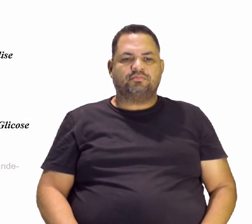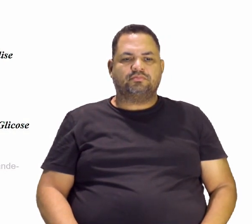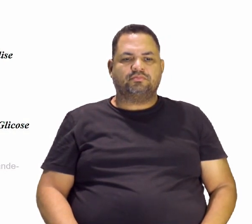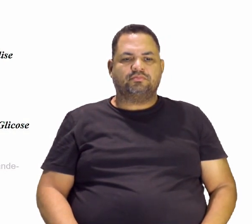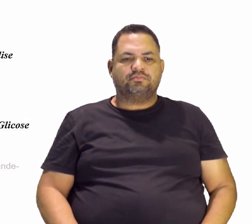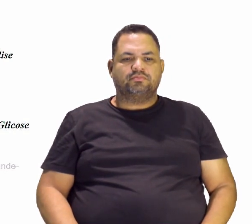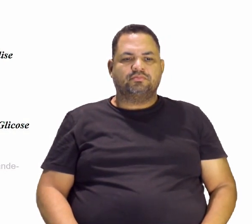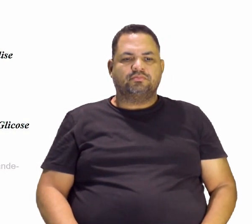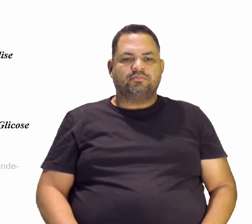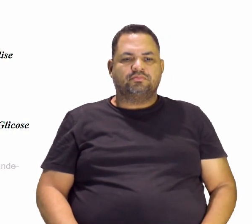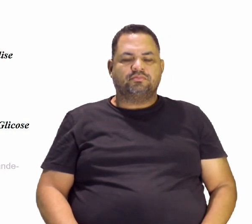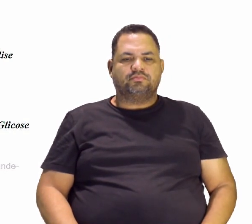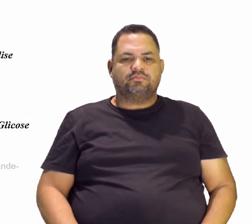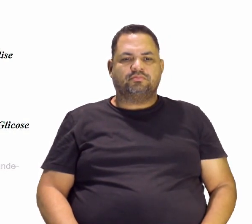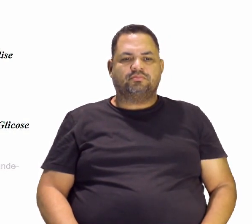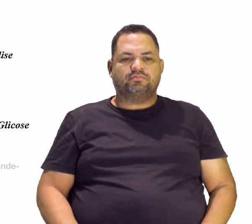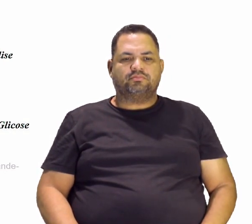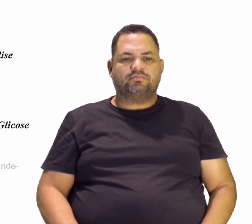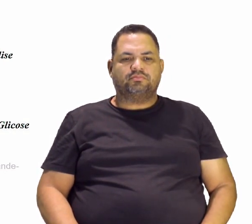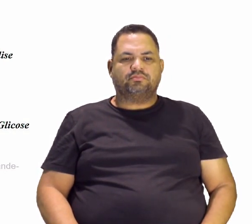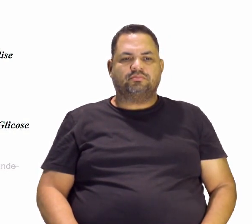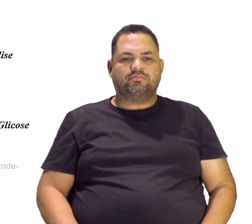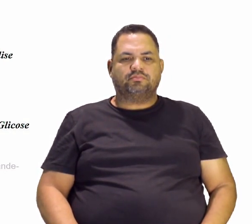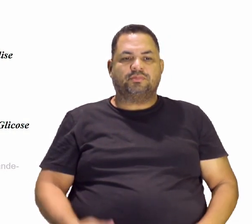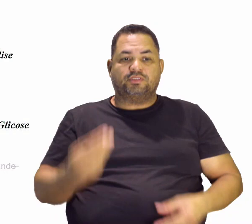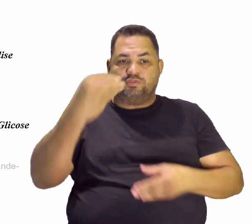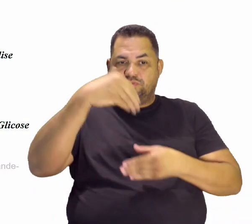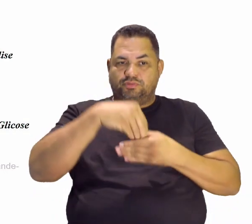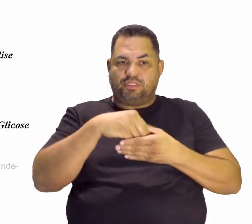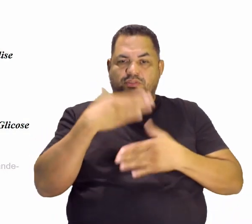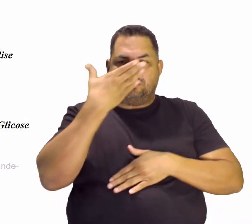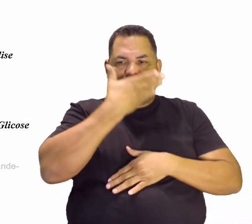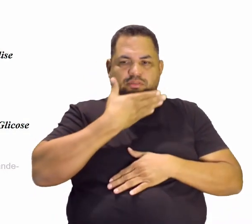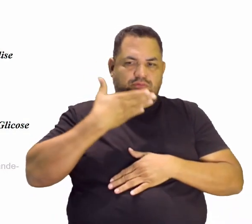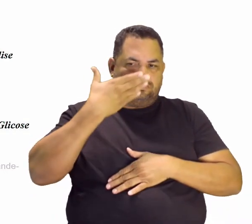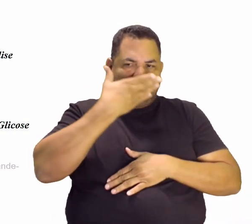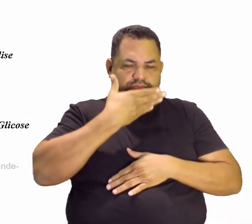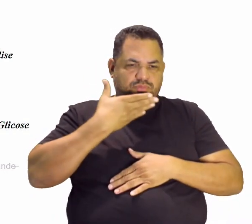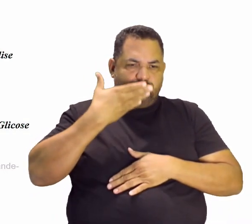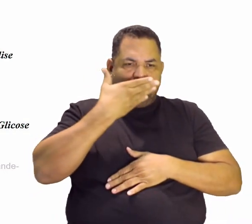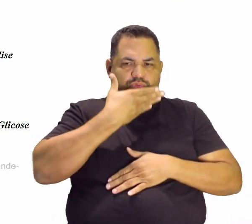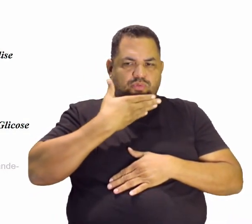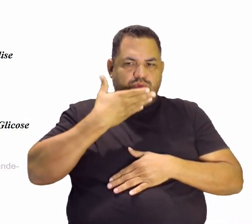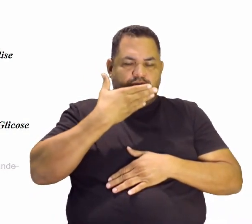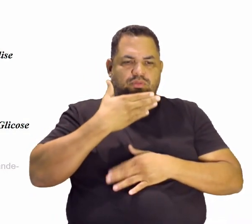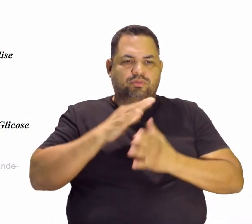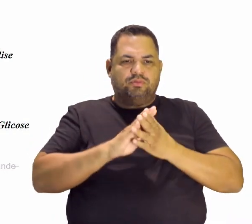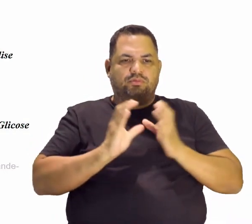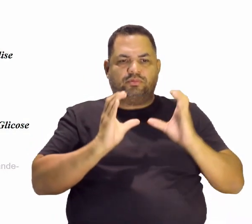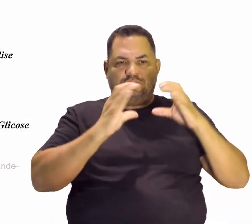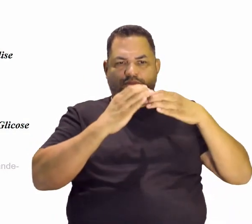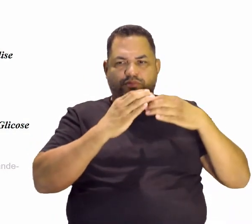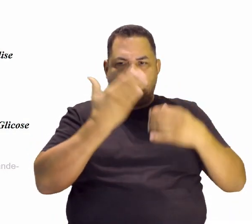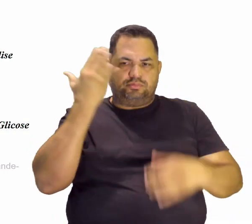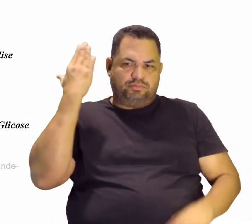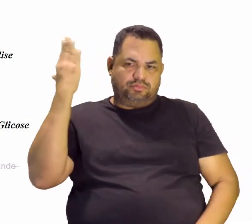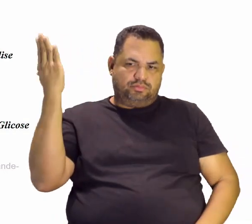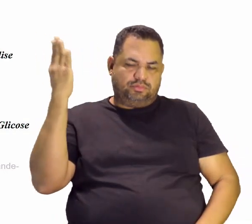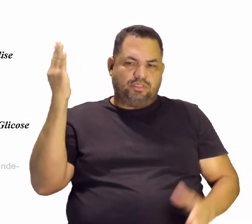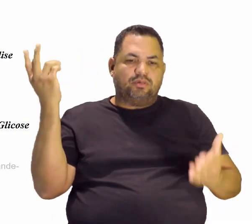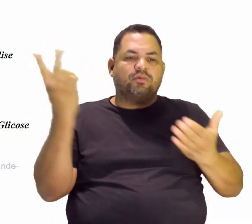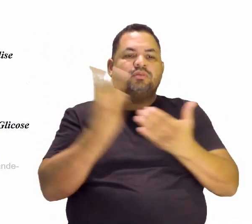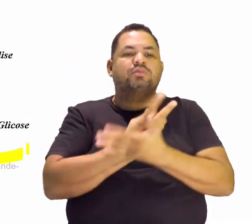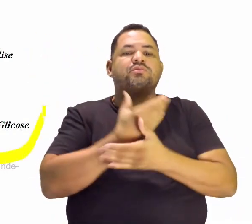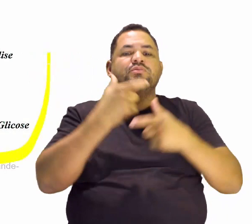neoglicogênese e o ciclo de Cori, tá? Esse processo aí do glicogênio, ele acontece onde,